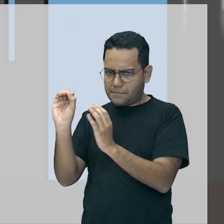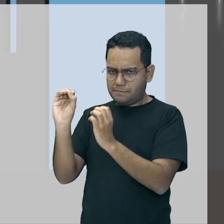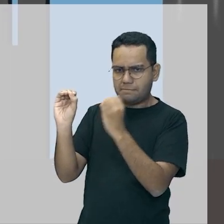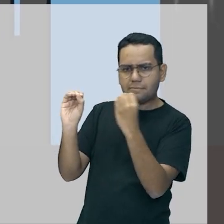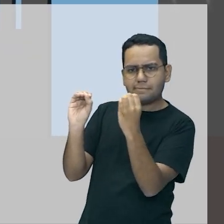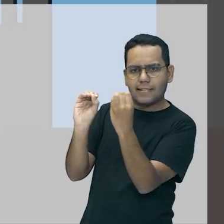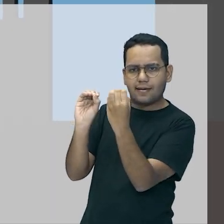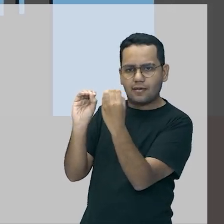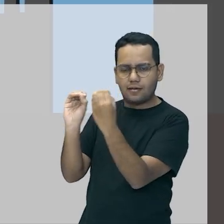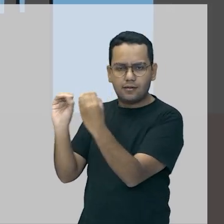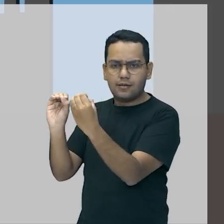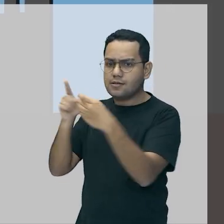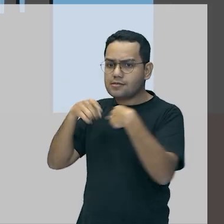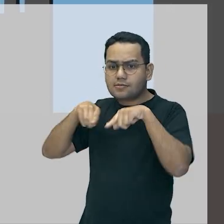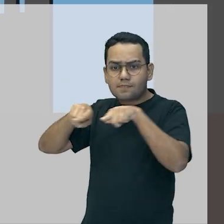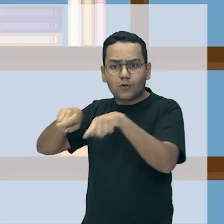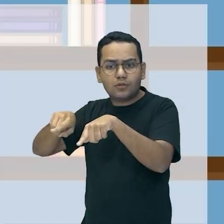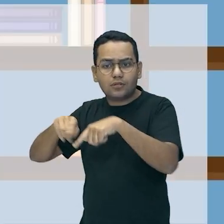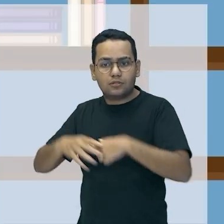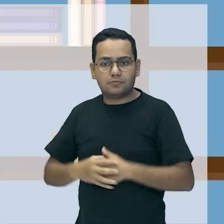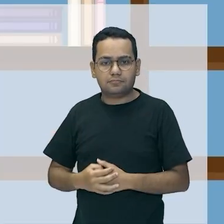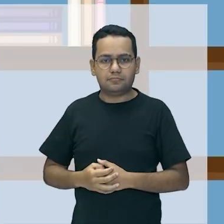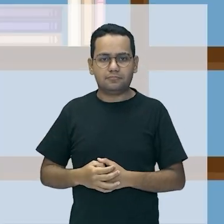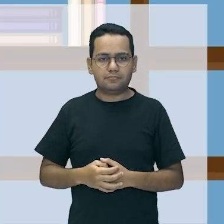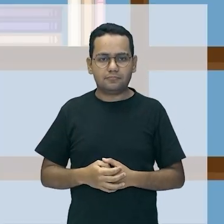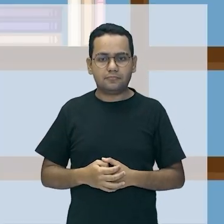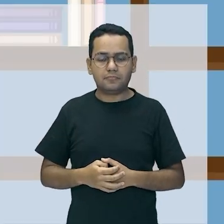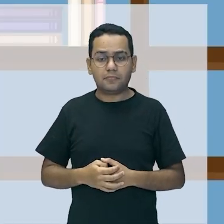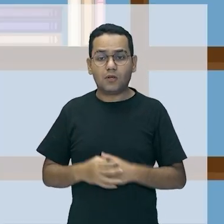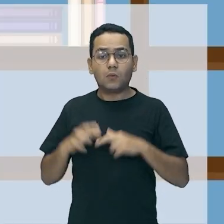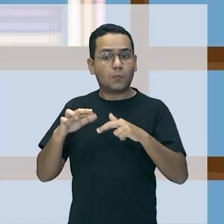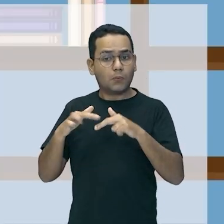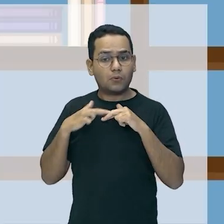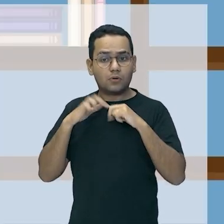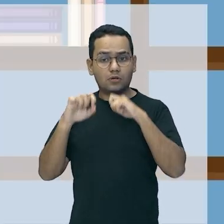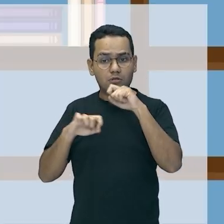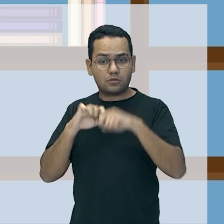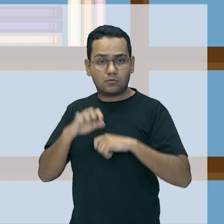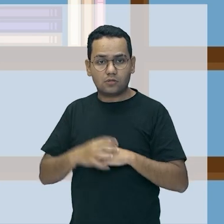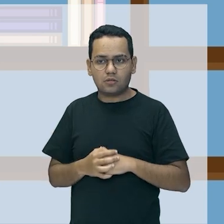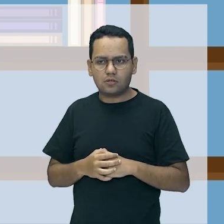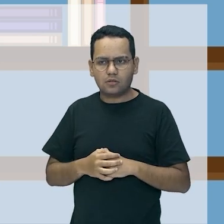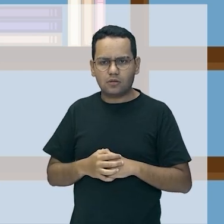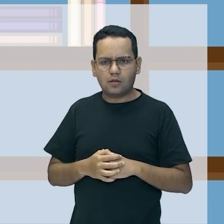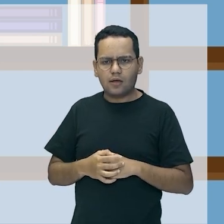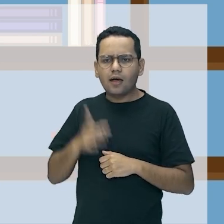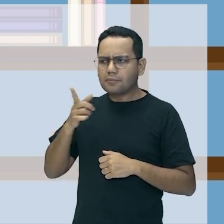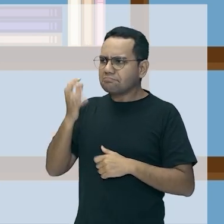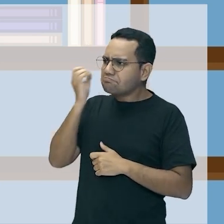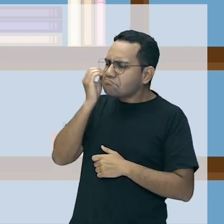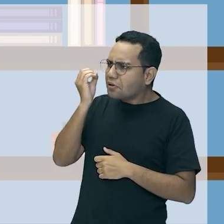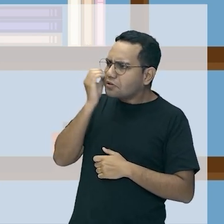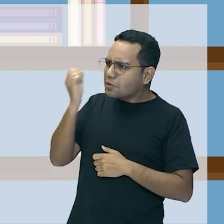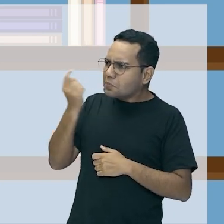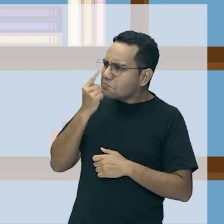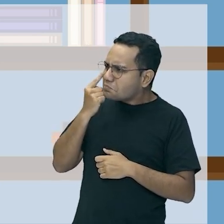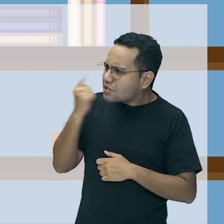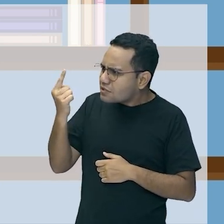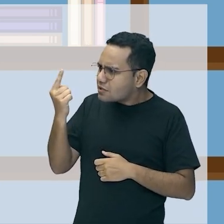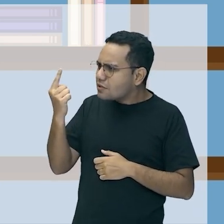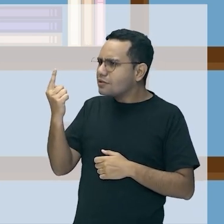fendas simultaneamente. Contudo, essa observação incomodava